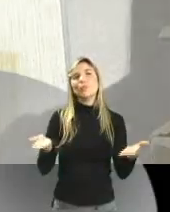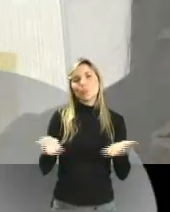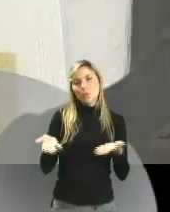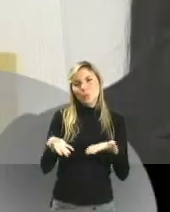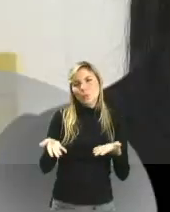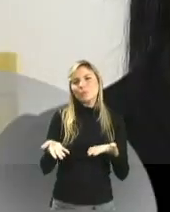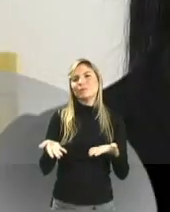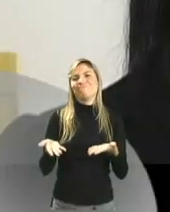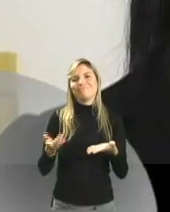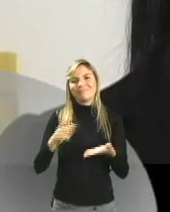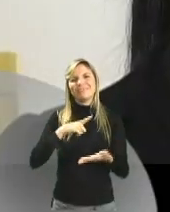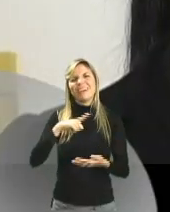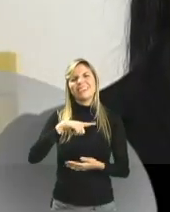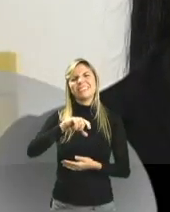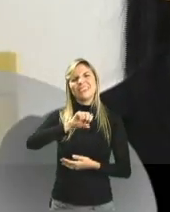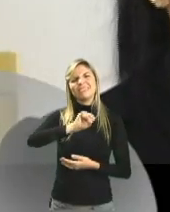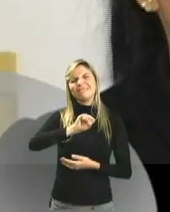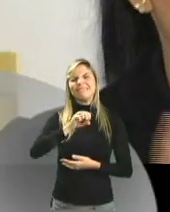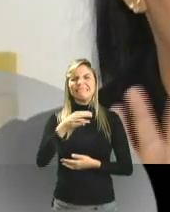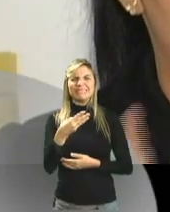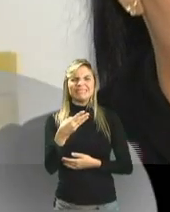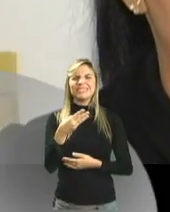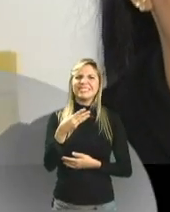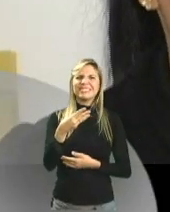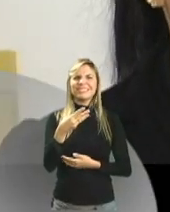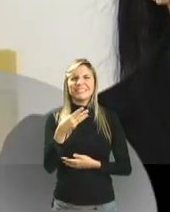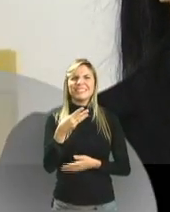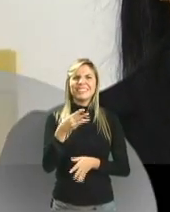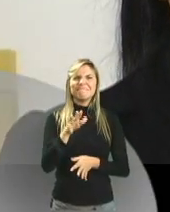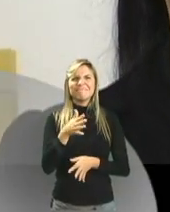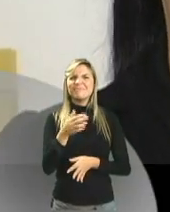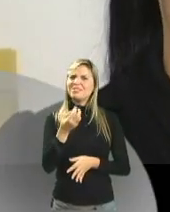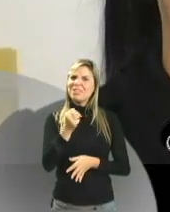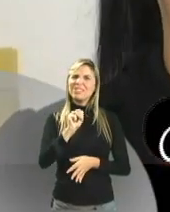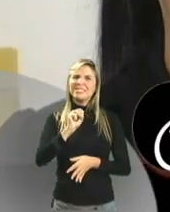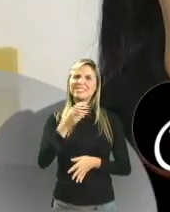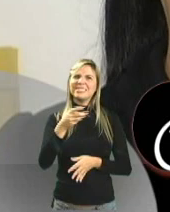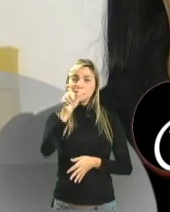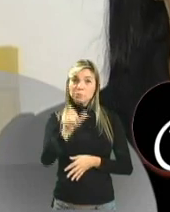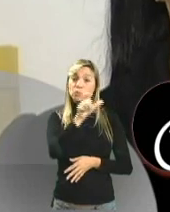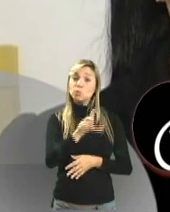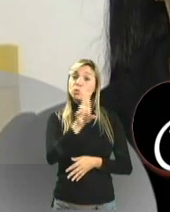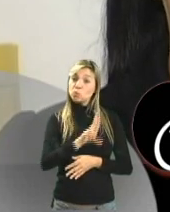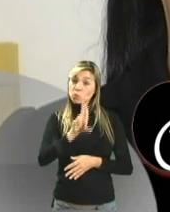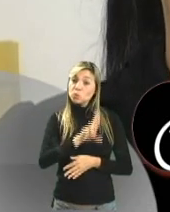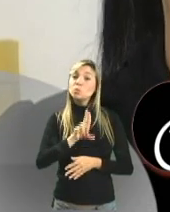Olha, hoje nós temos uma média de 83